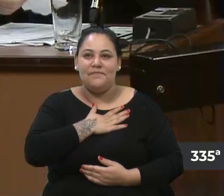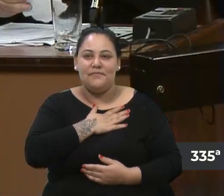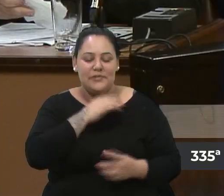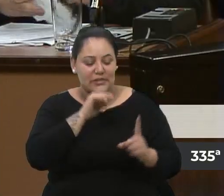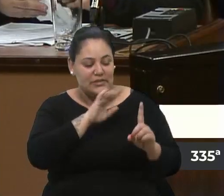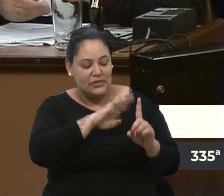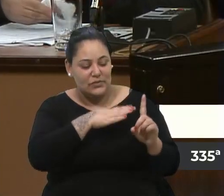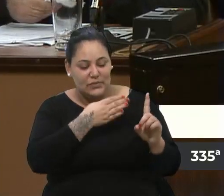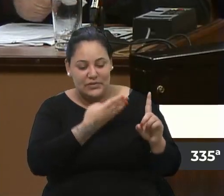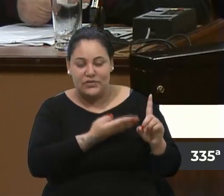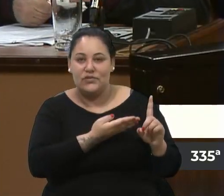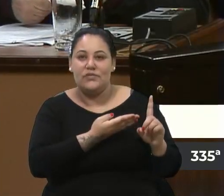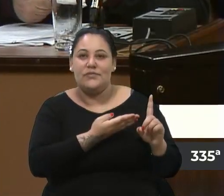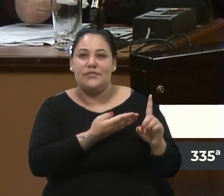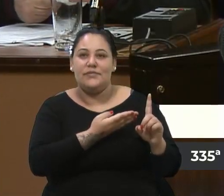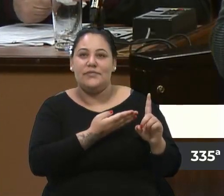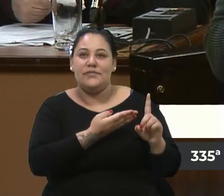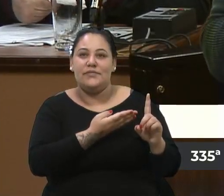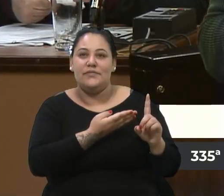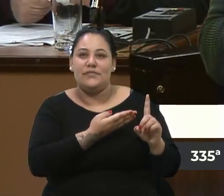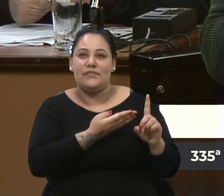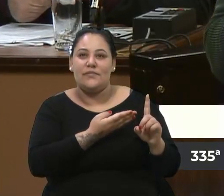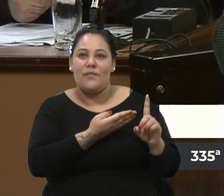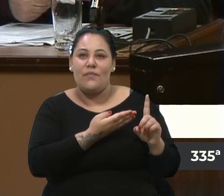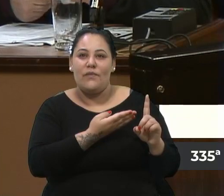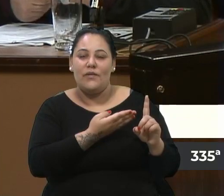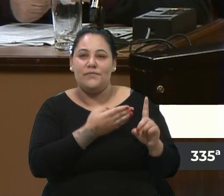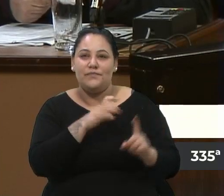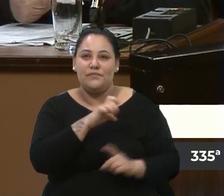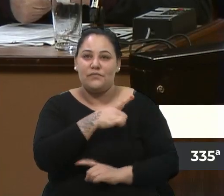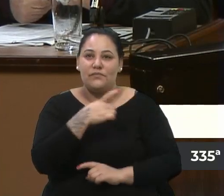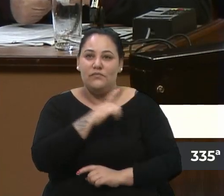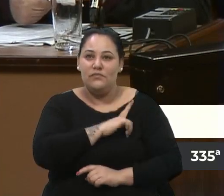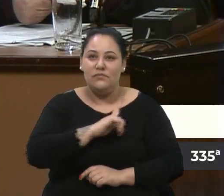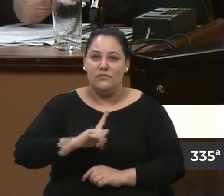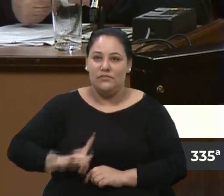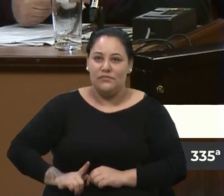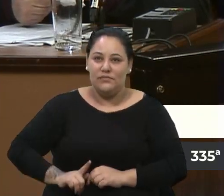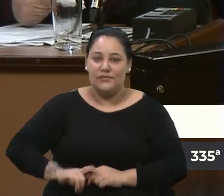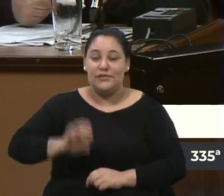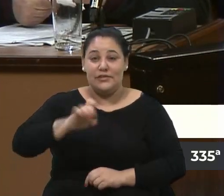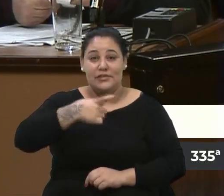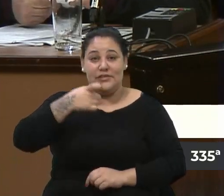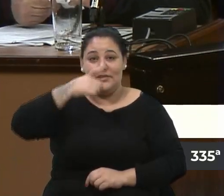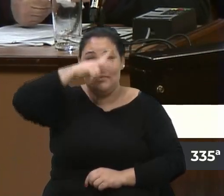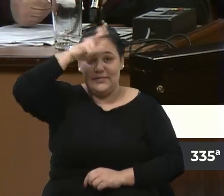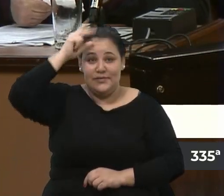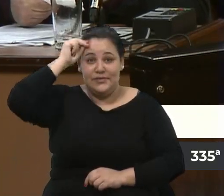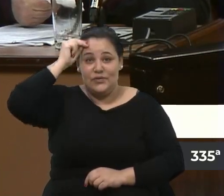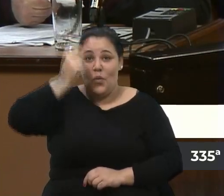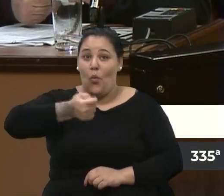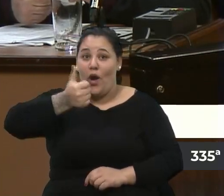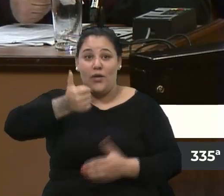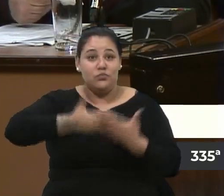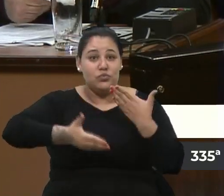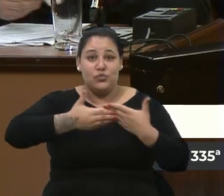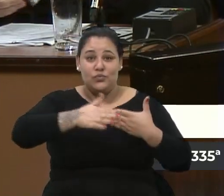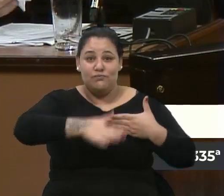tenha vindo do ex-governador, ex-prefeito, praticamente todos os cargos políticos